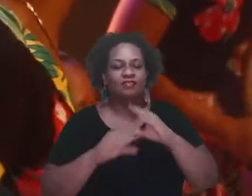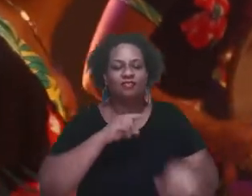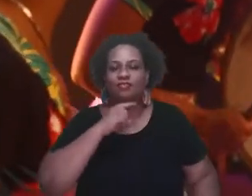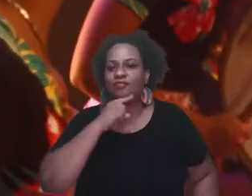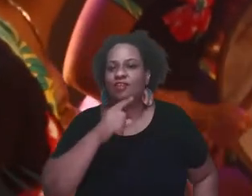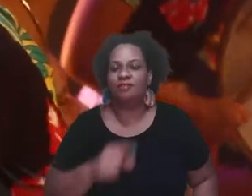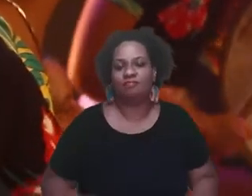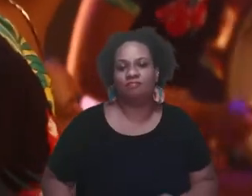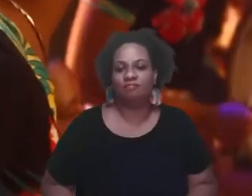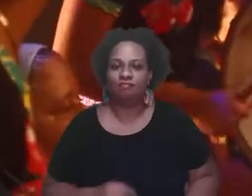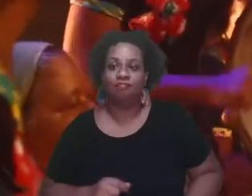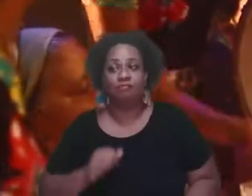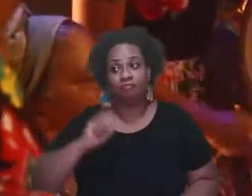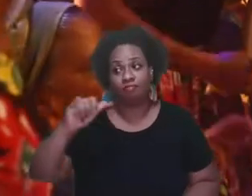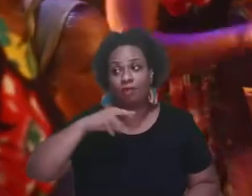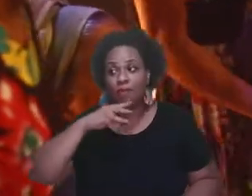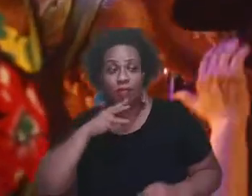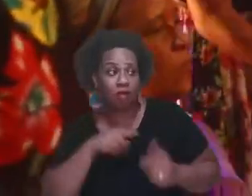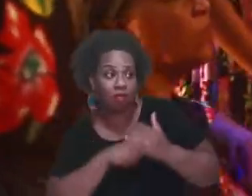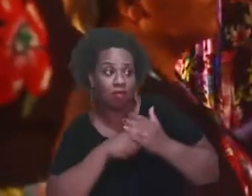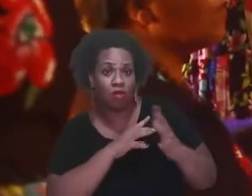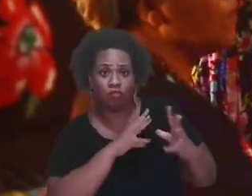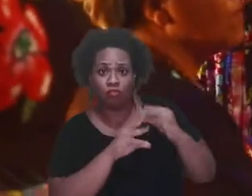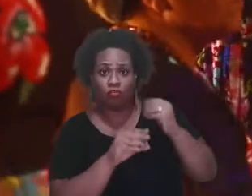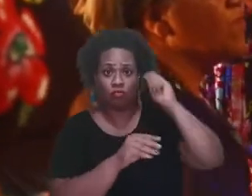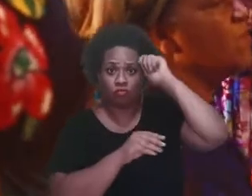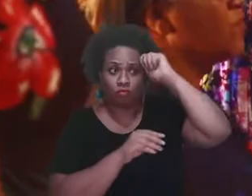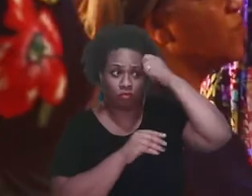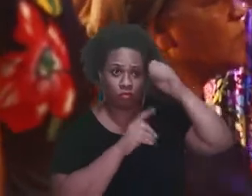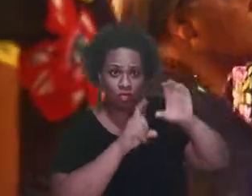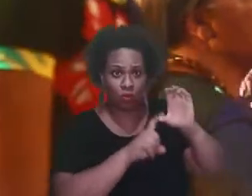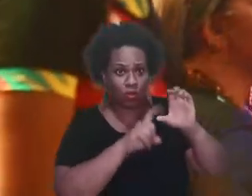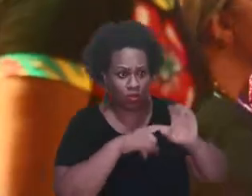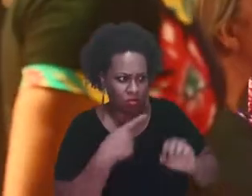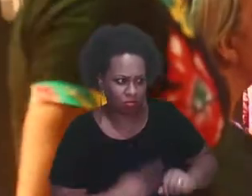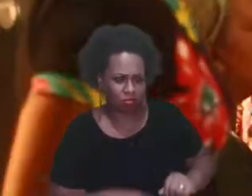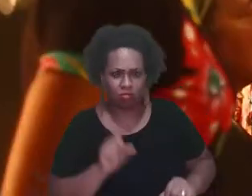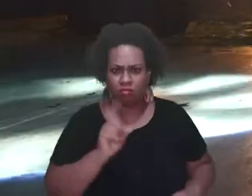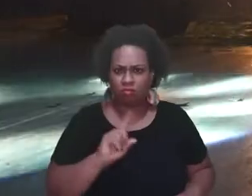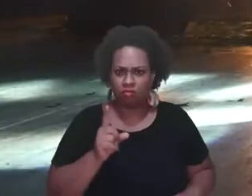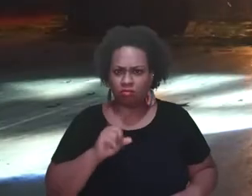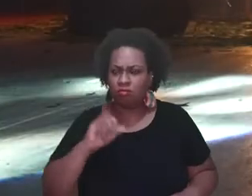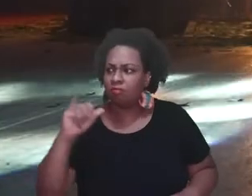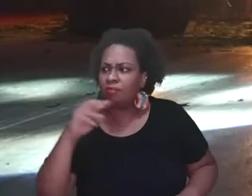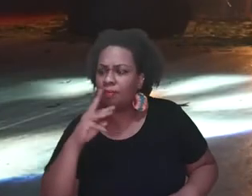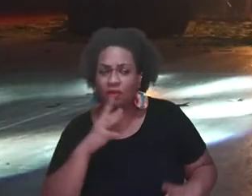mas eu disse a barba aqui mamãe tenha fugido não é daqui